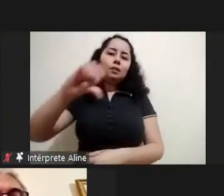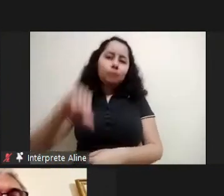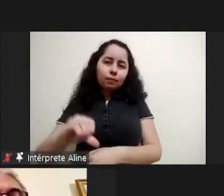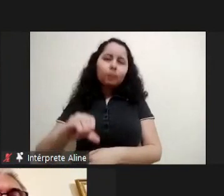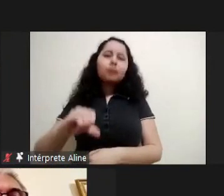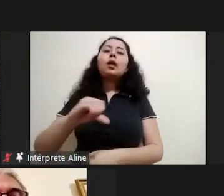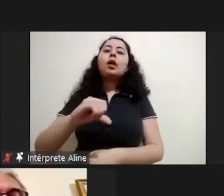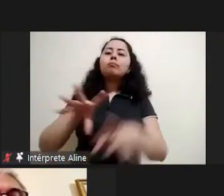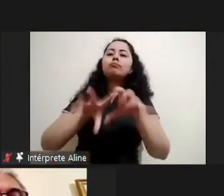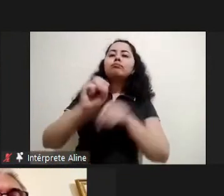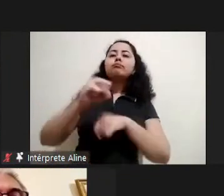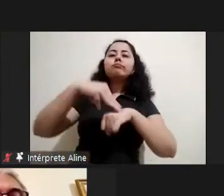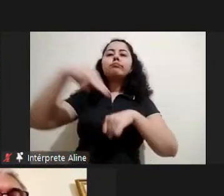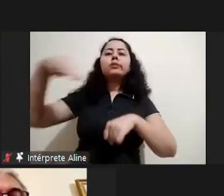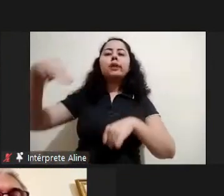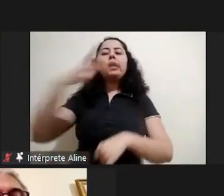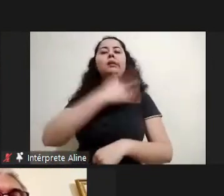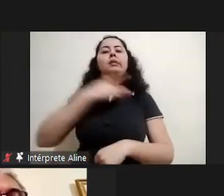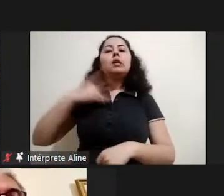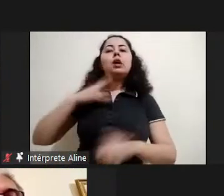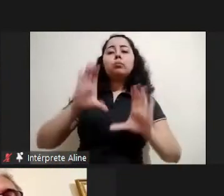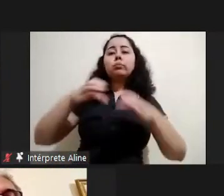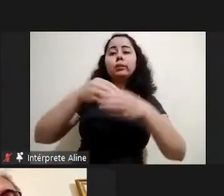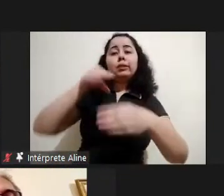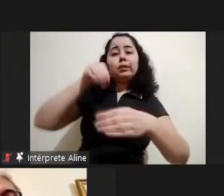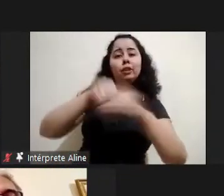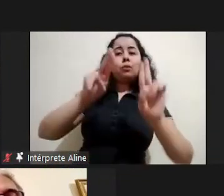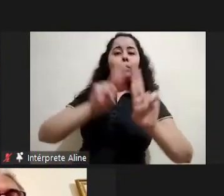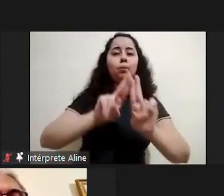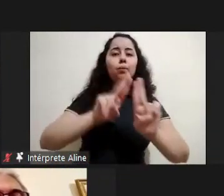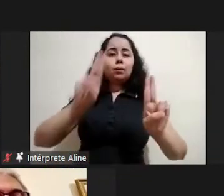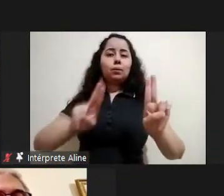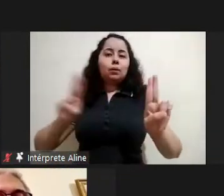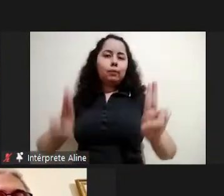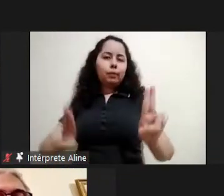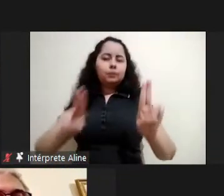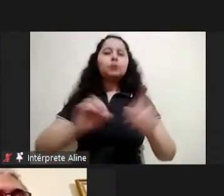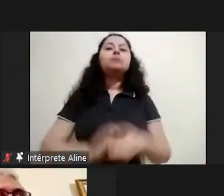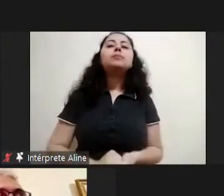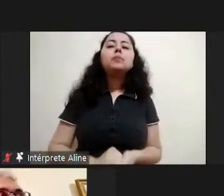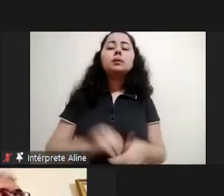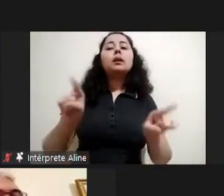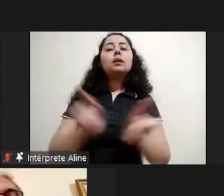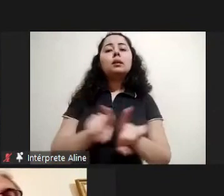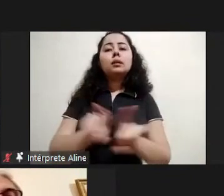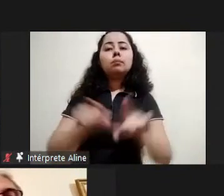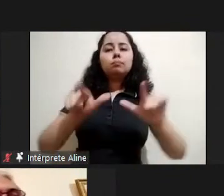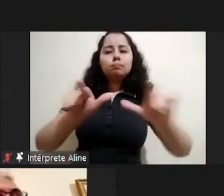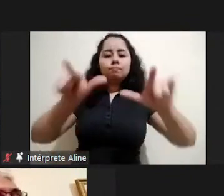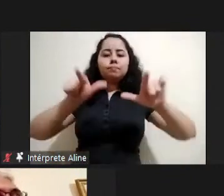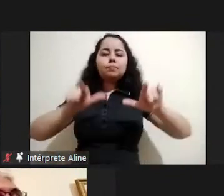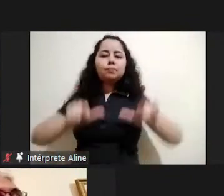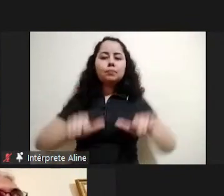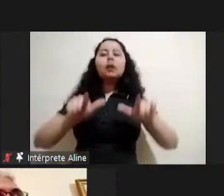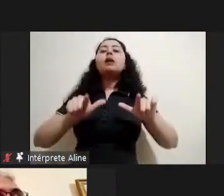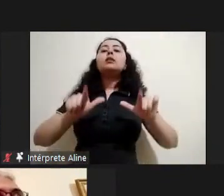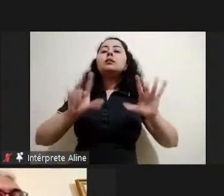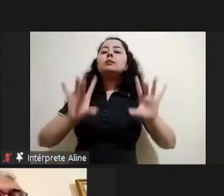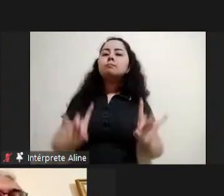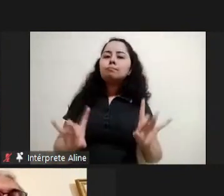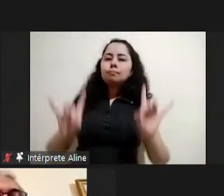na Universidade Federal do Rio de Janeiro. Além de possuir o título de Especialista em Fisioterapia do